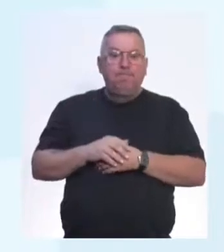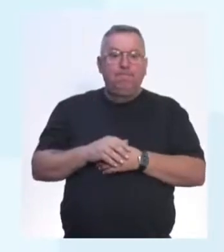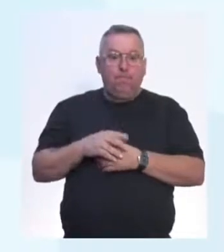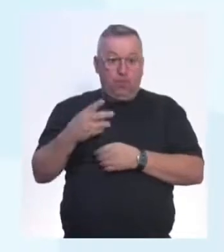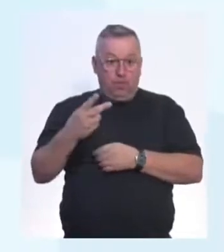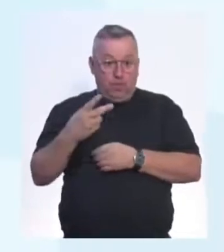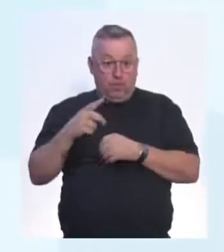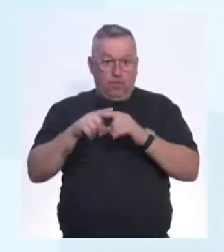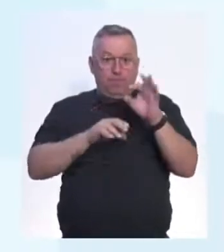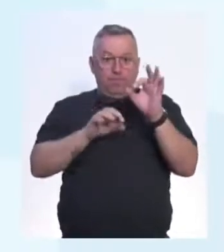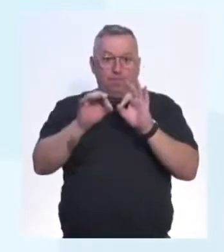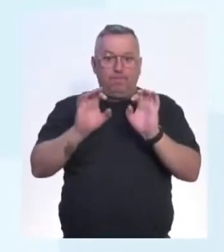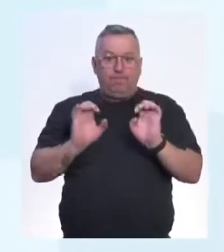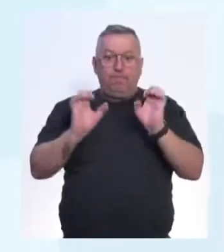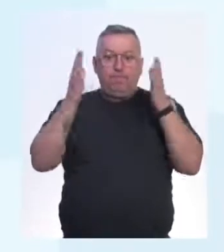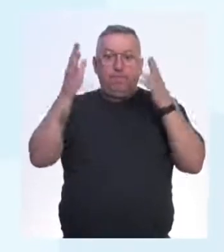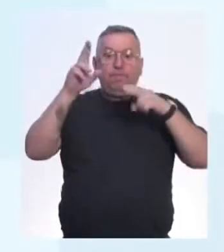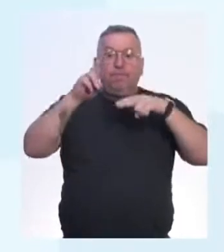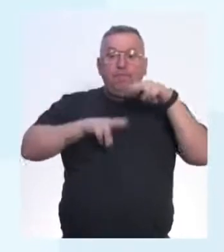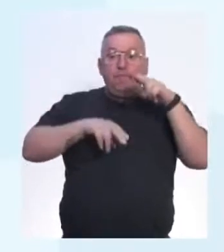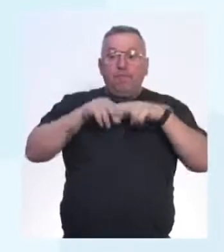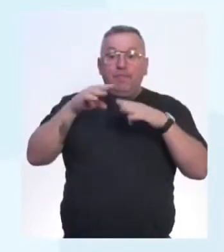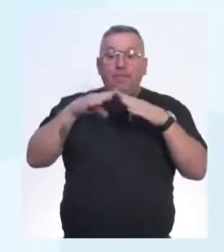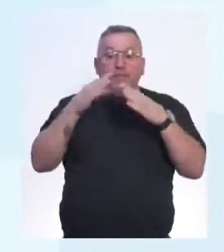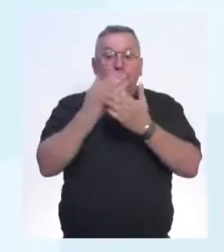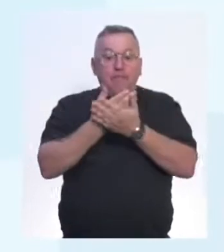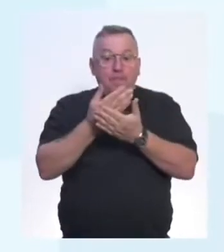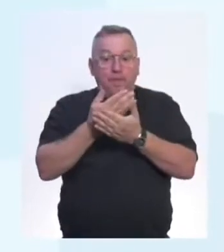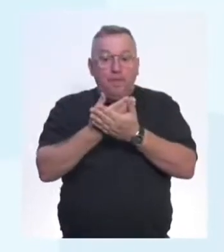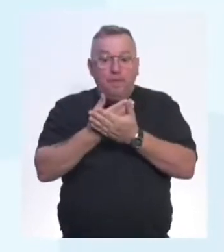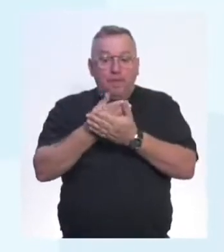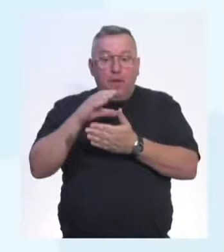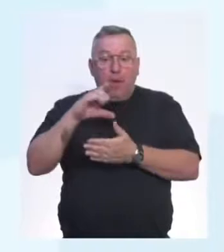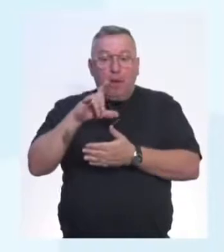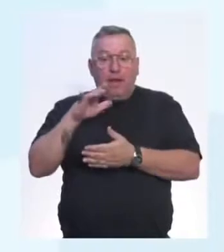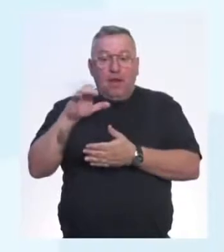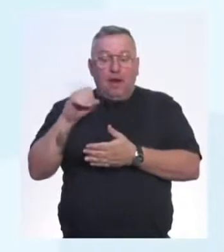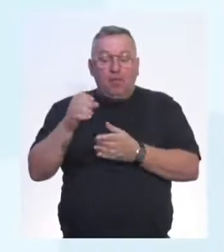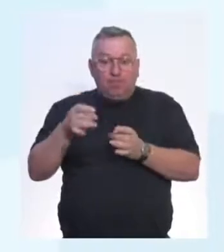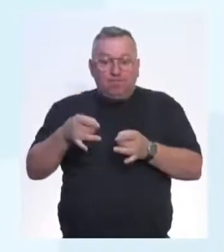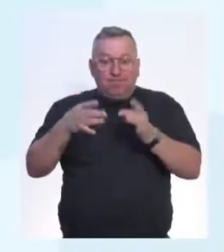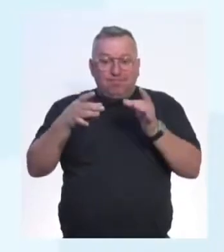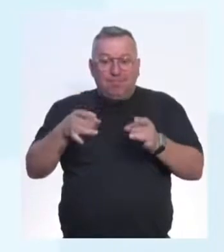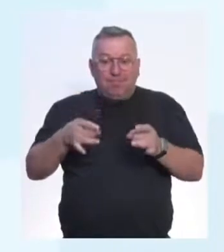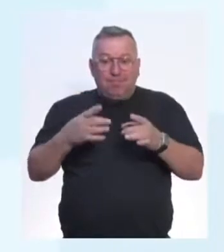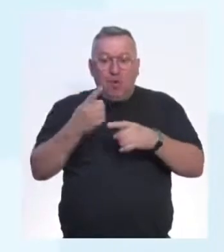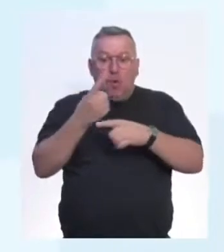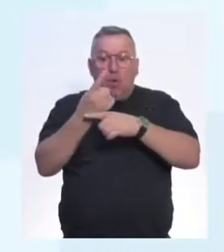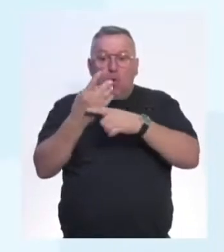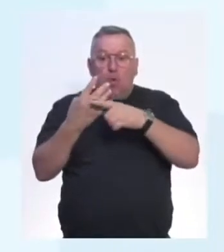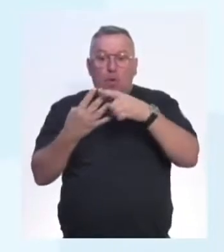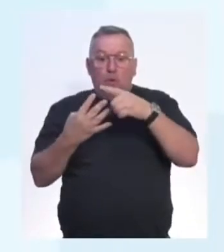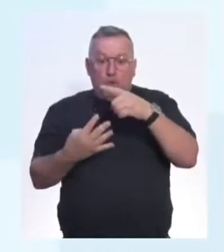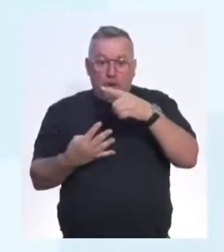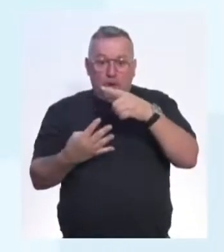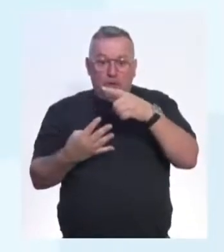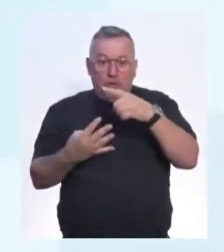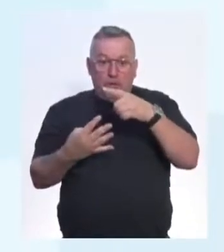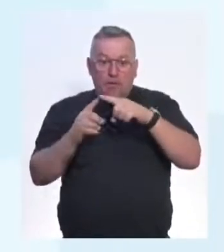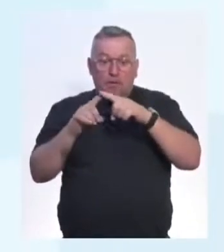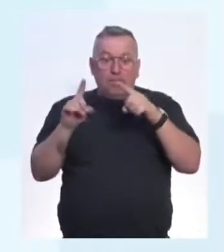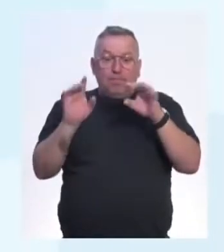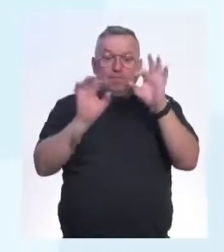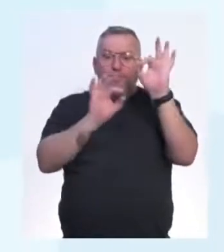R$600 para organizar uma festa junina na escola. Cláudio gastou 1/4 da quantia recebida para